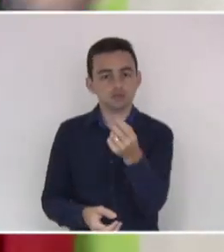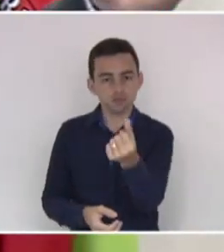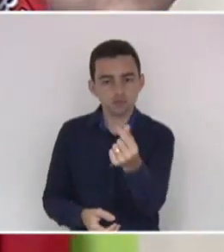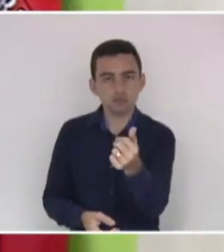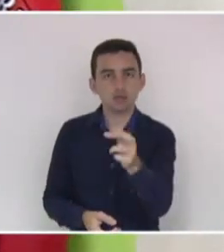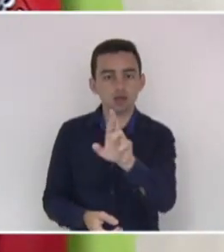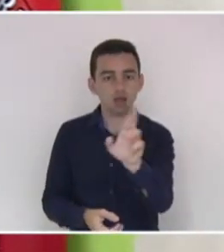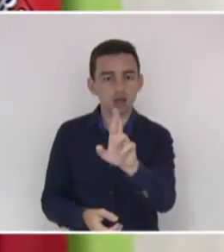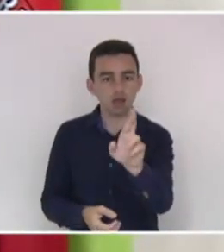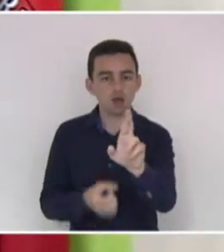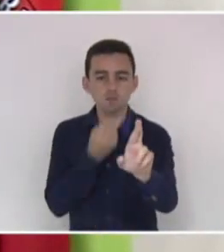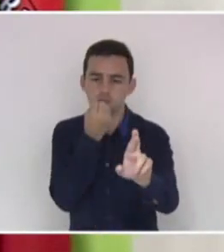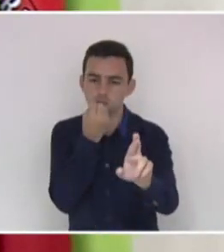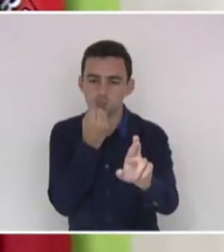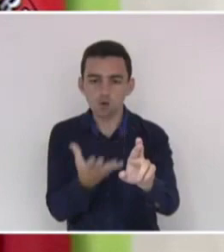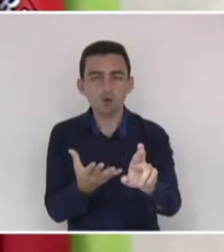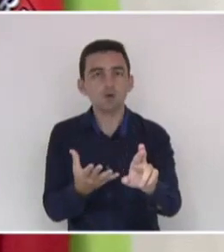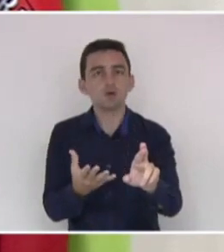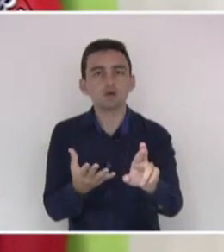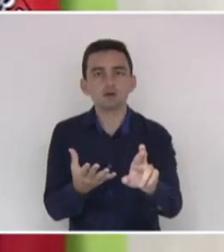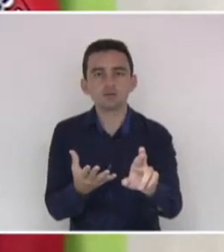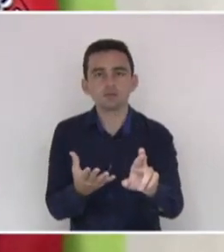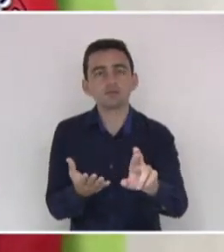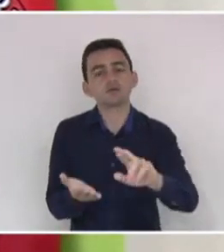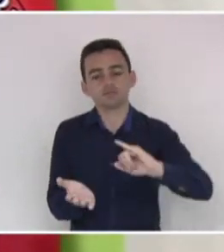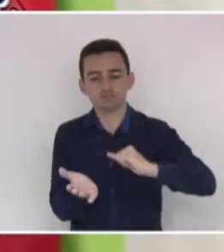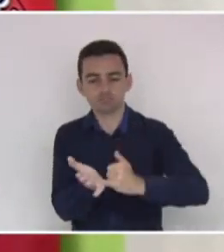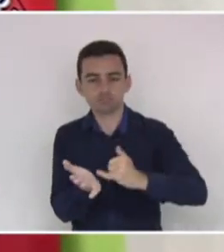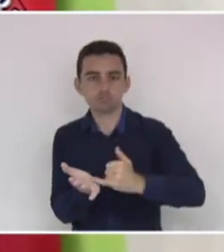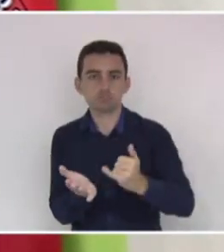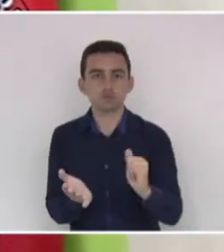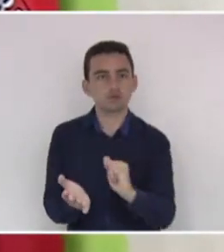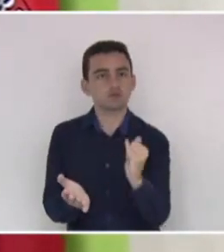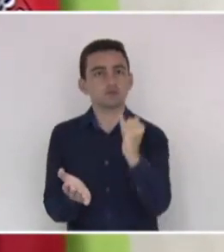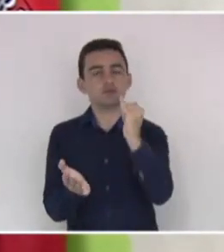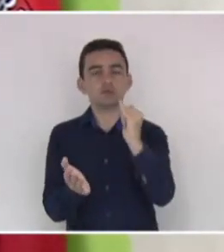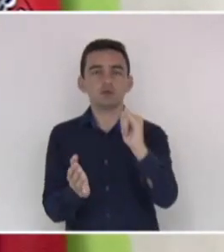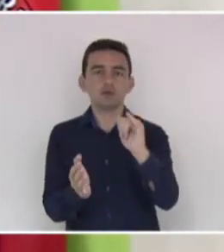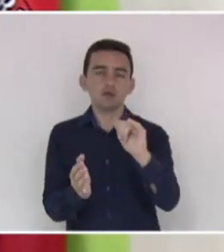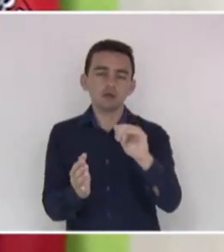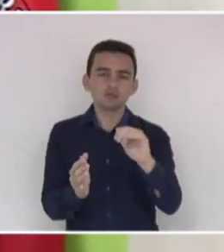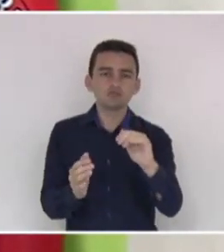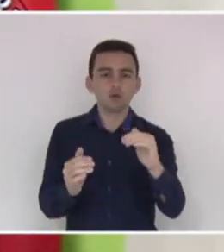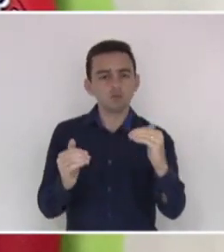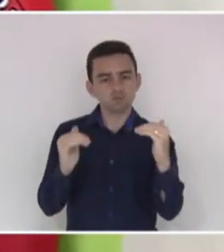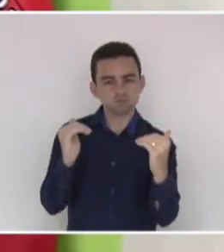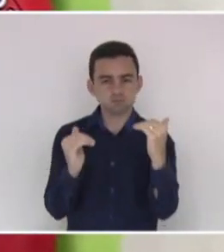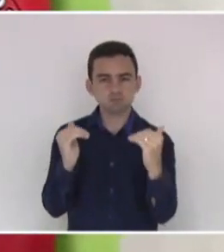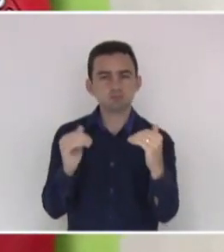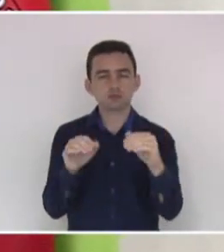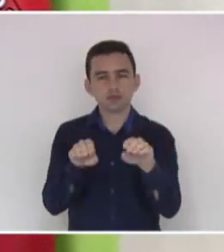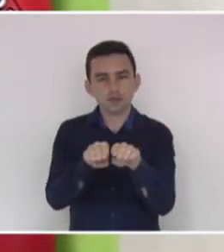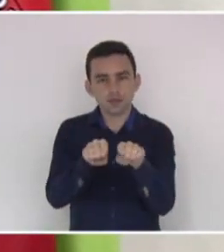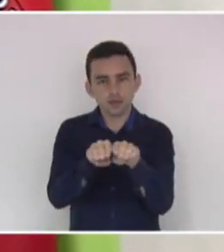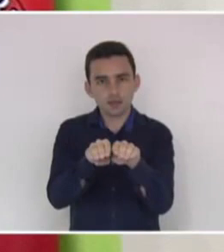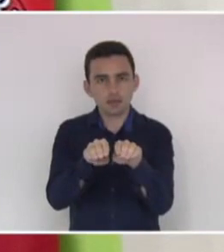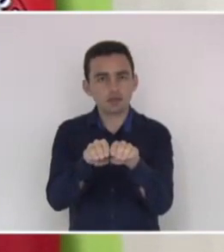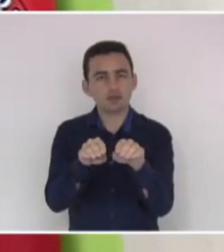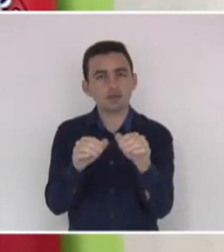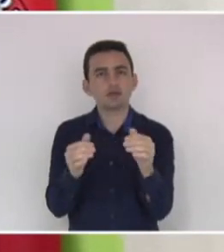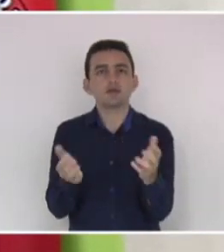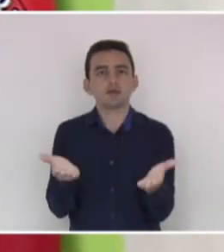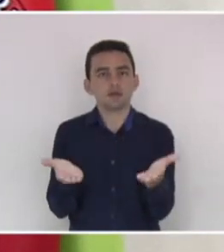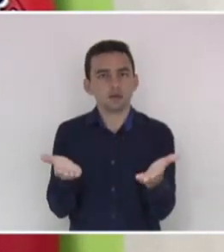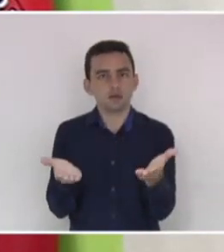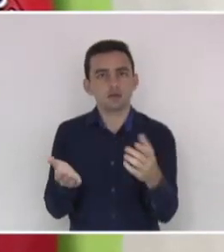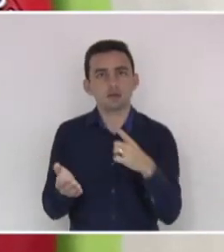e uma inflação, de certa forma, controlada. E, de certa forma, a agropecuária brasileira tem dado